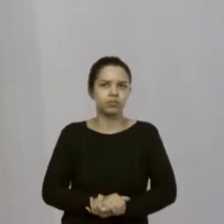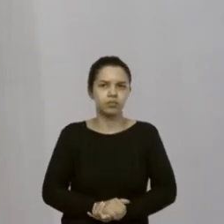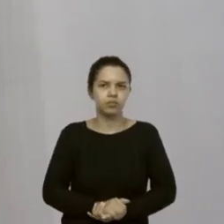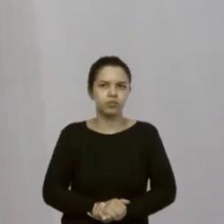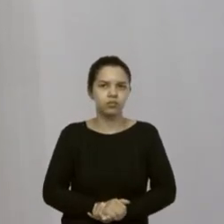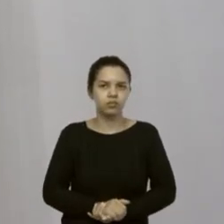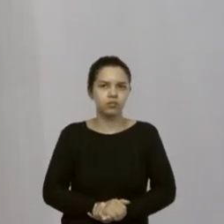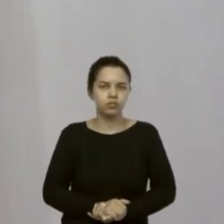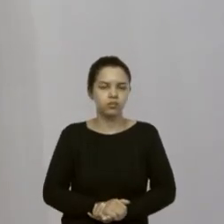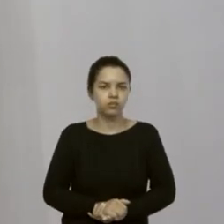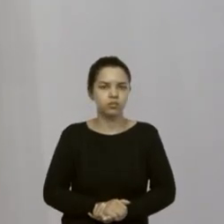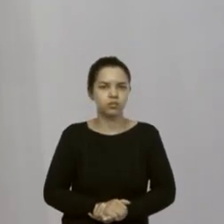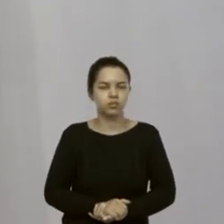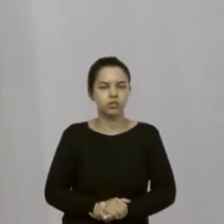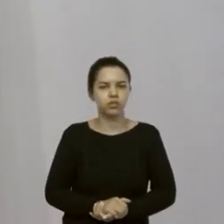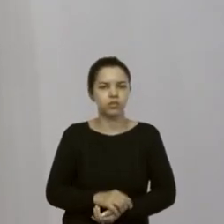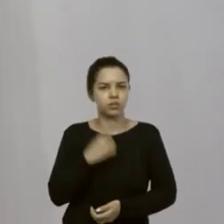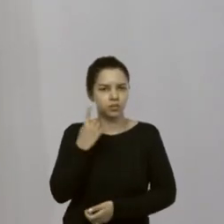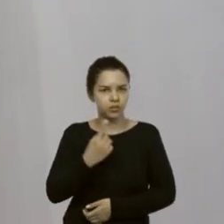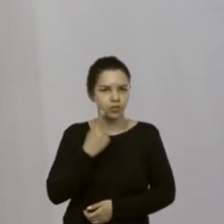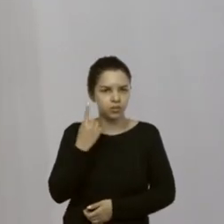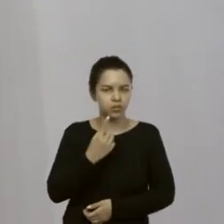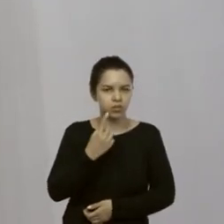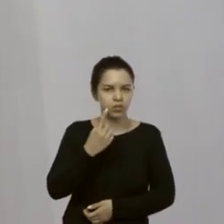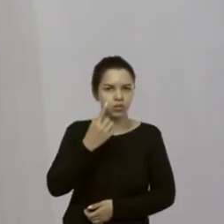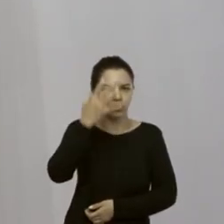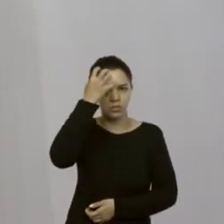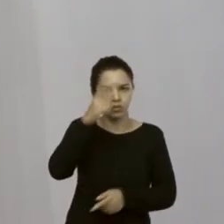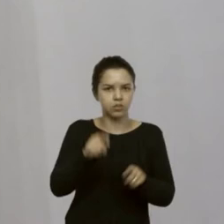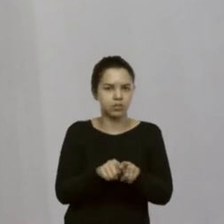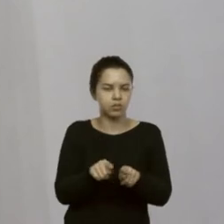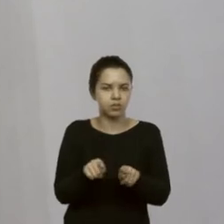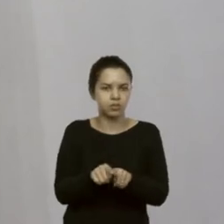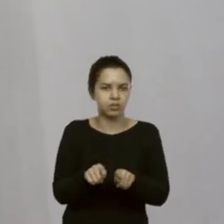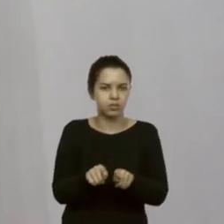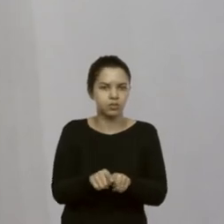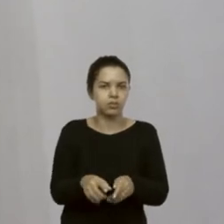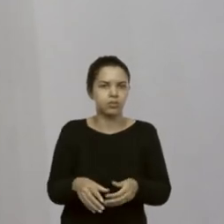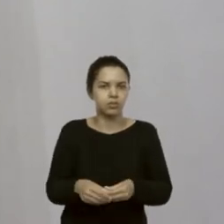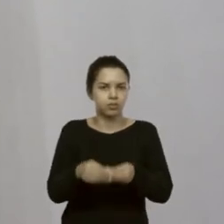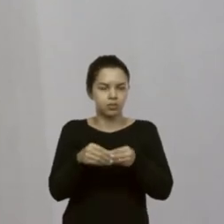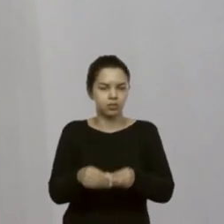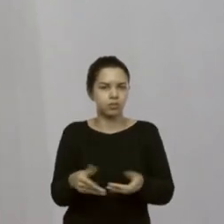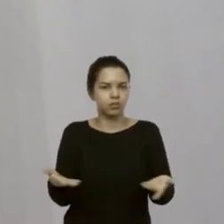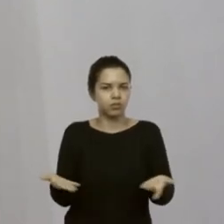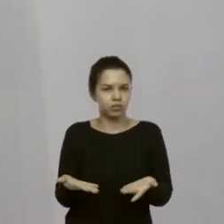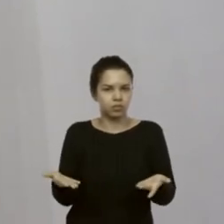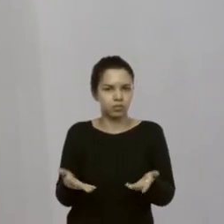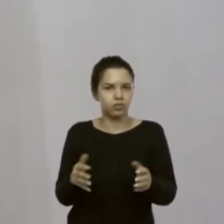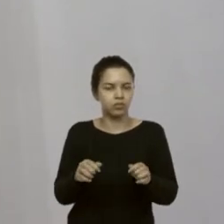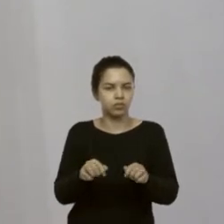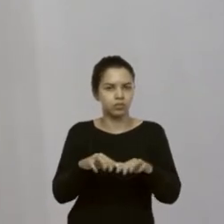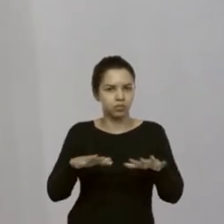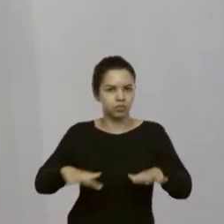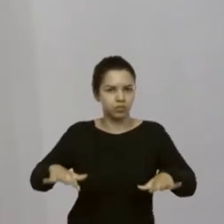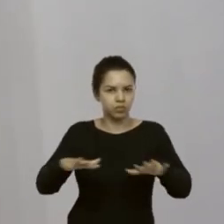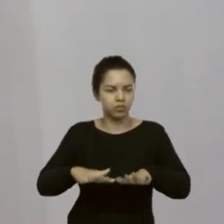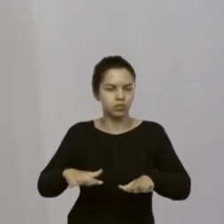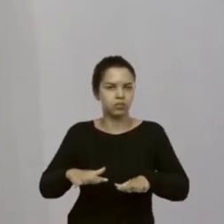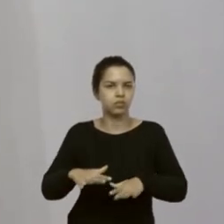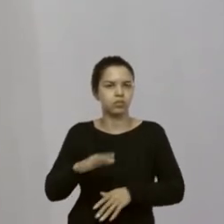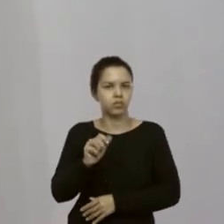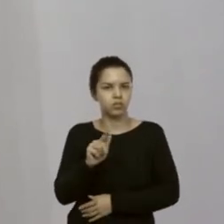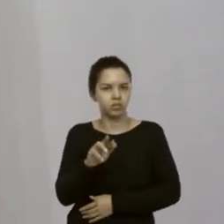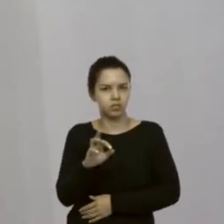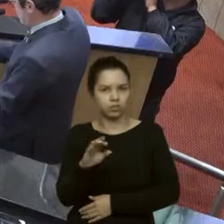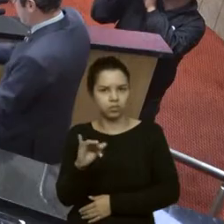Osmar Vicentini, quero cumprimentá-lo aí que tomou posse hoje da nossa região, lá de Guabiruba. Luiz Meneguim,